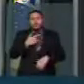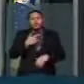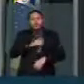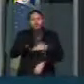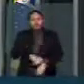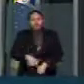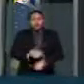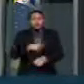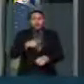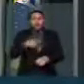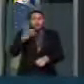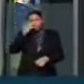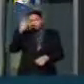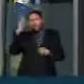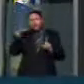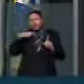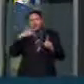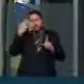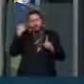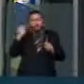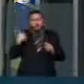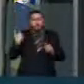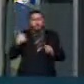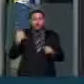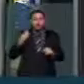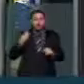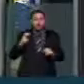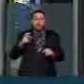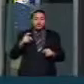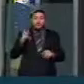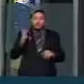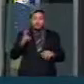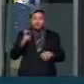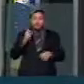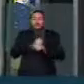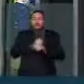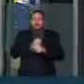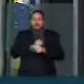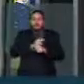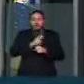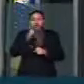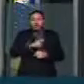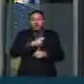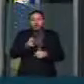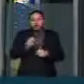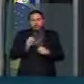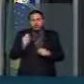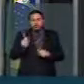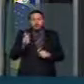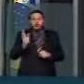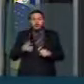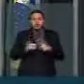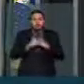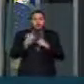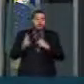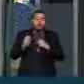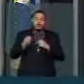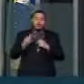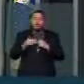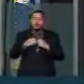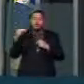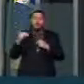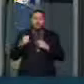reputação e pelo menos 35 anos de idade e 5 de ordenação sacerdotal e ter também doutorado ou mestrado,